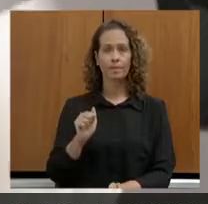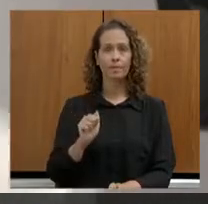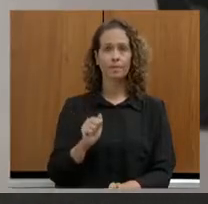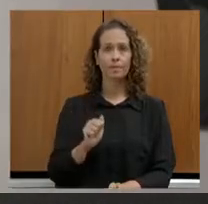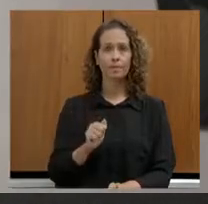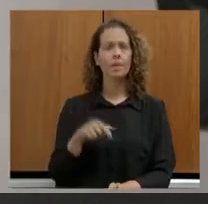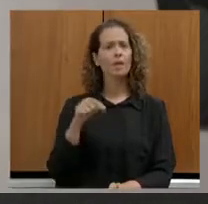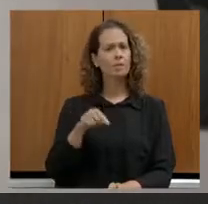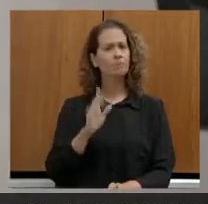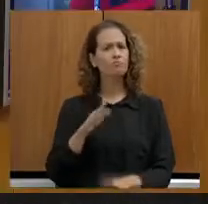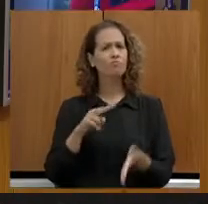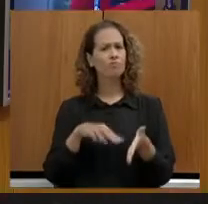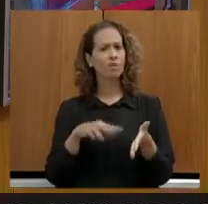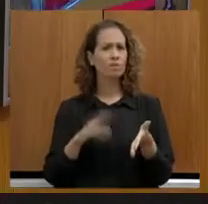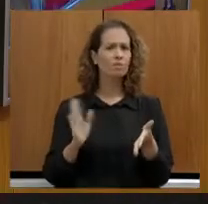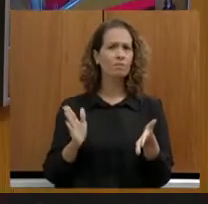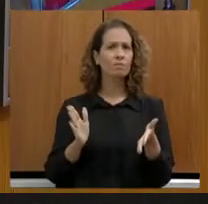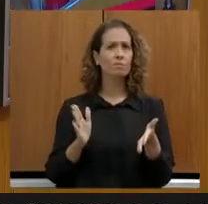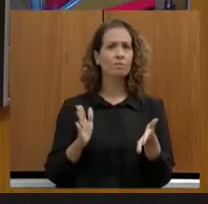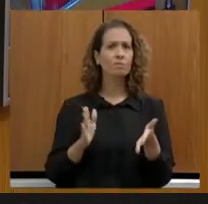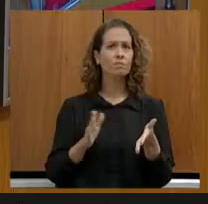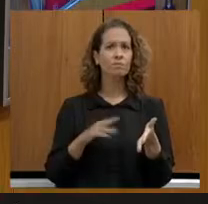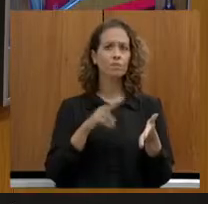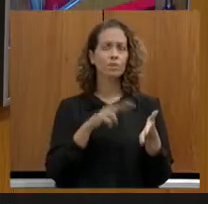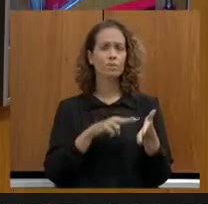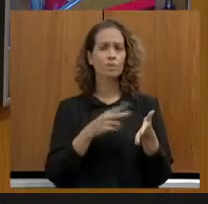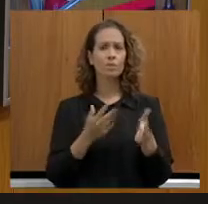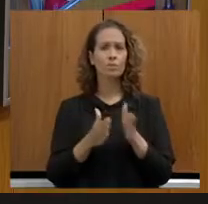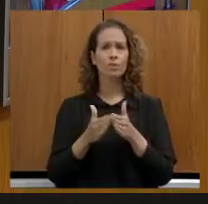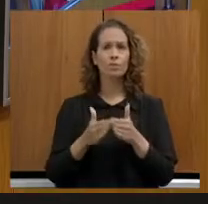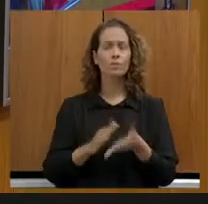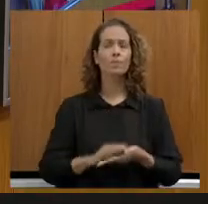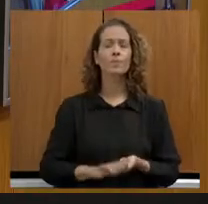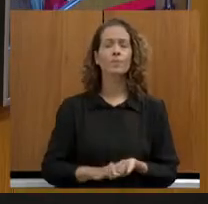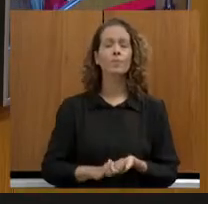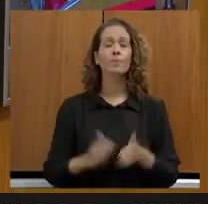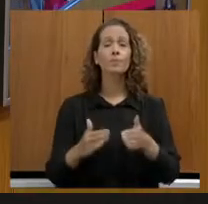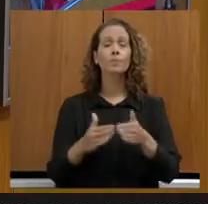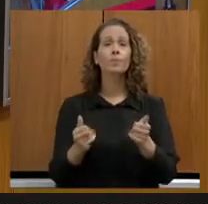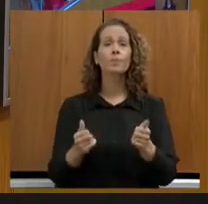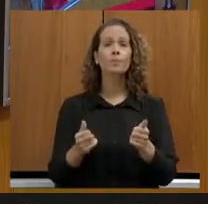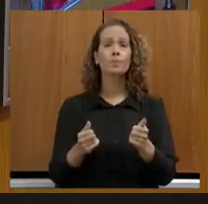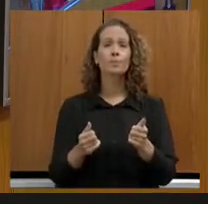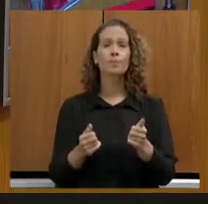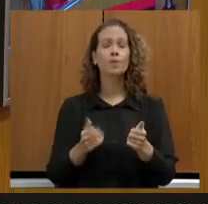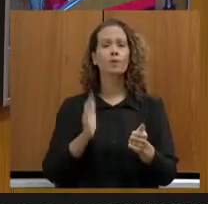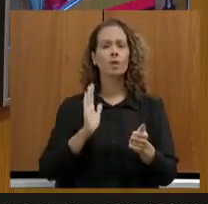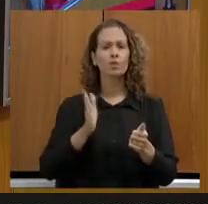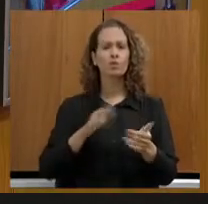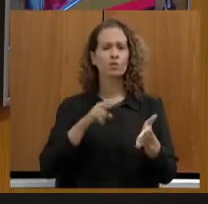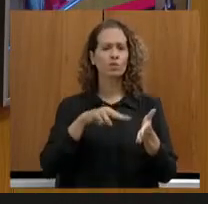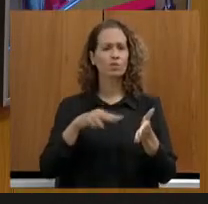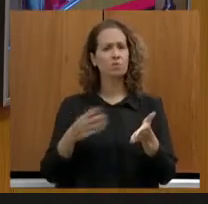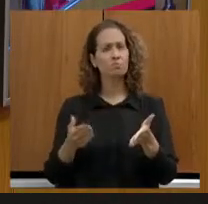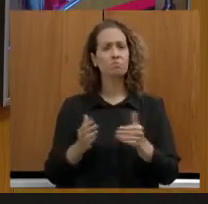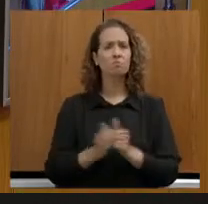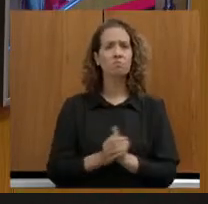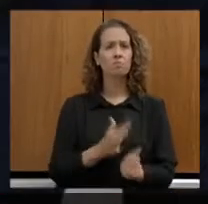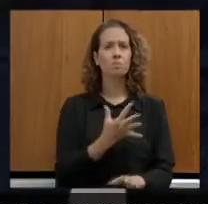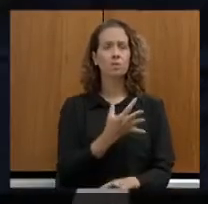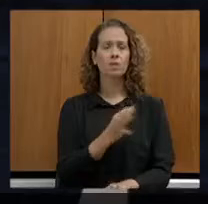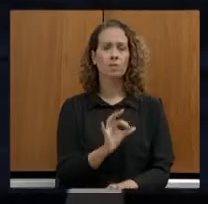e esse aqui eu já não ia não gente dá uma olhadinha para mim requerimento Como estão Eu acho que eu já comissão